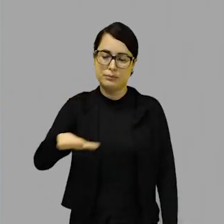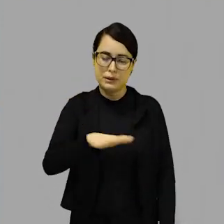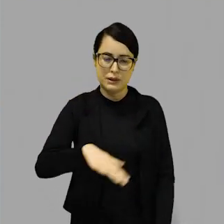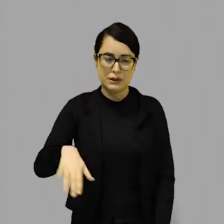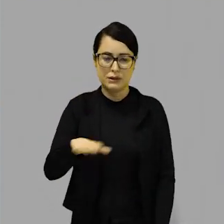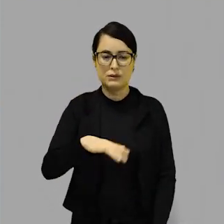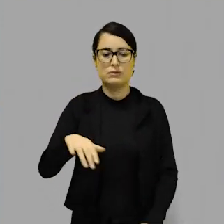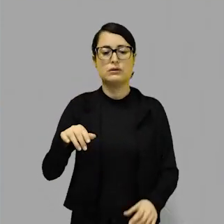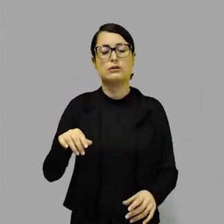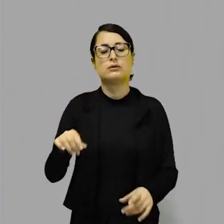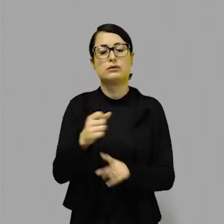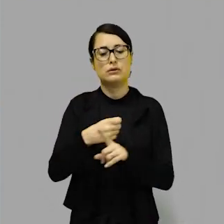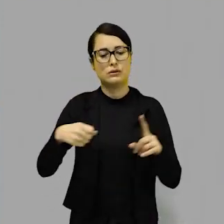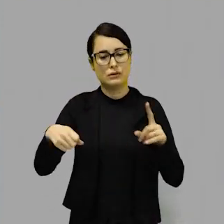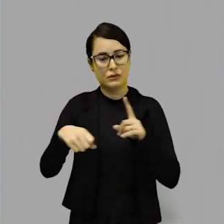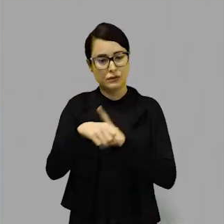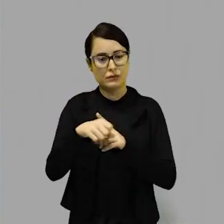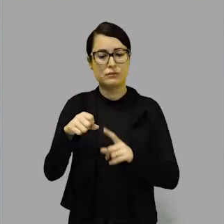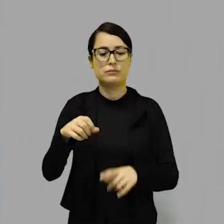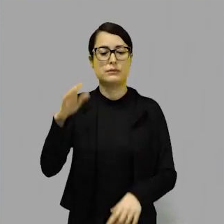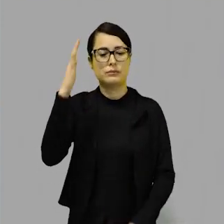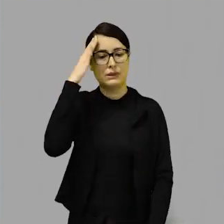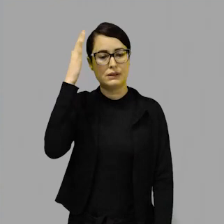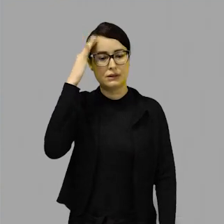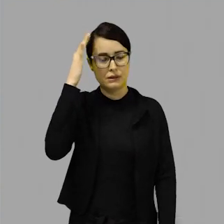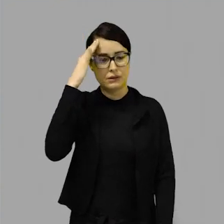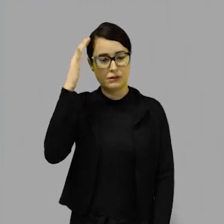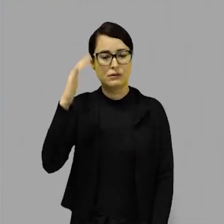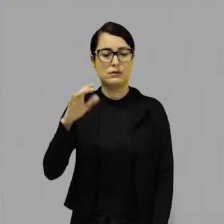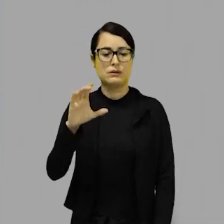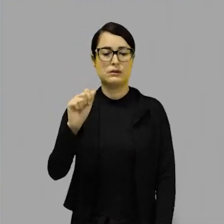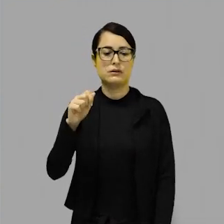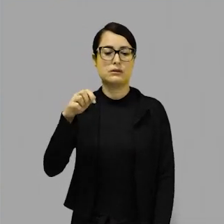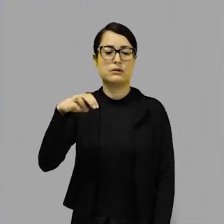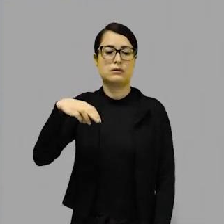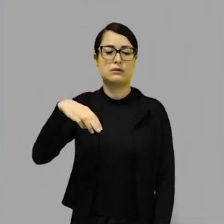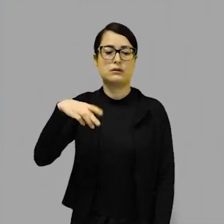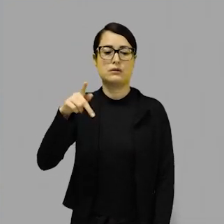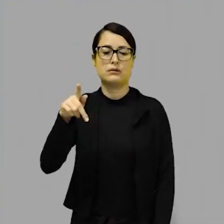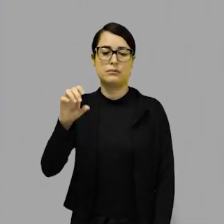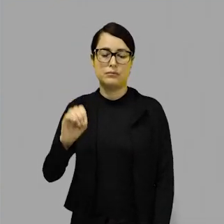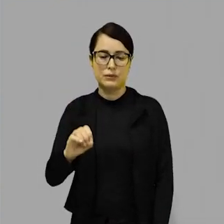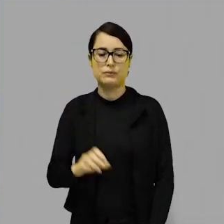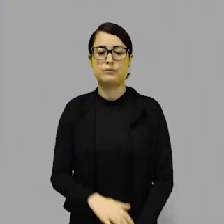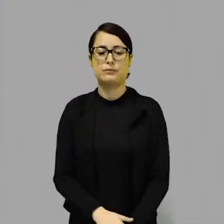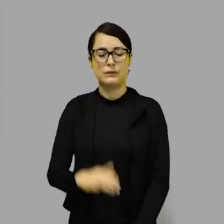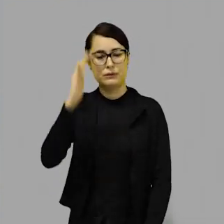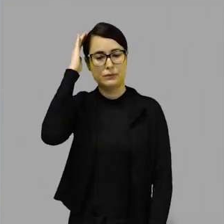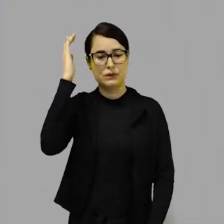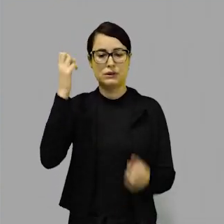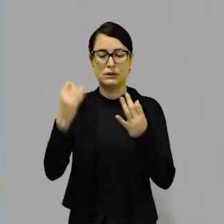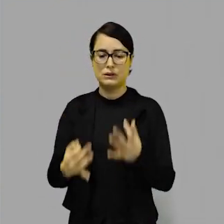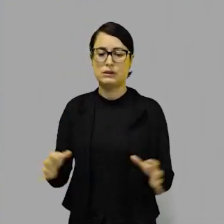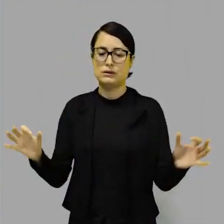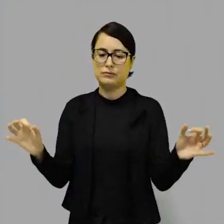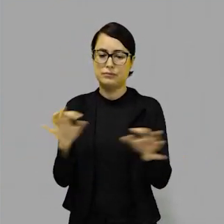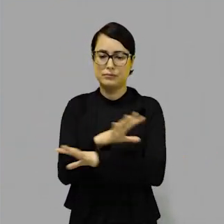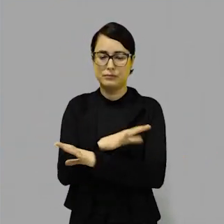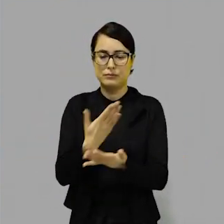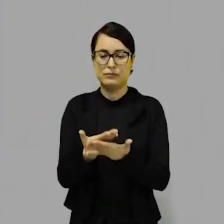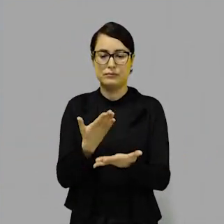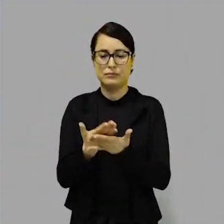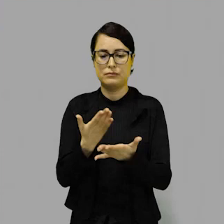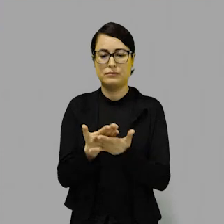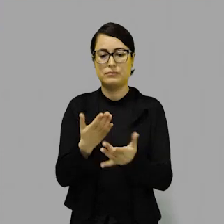espaço social, pode ser também entendida como essa dimensão de campo, segundo Bourdieu. E aí, gente, fechamos mais uma